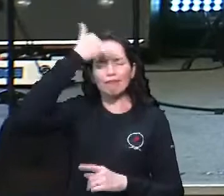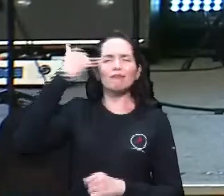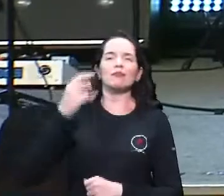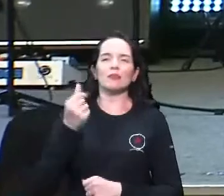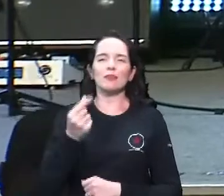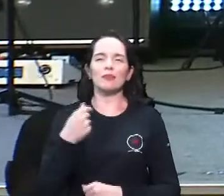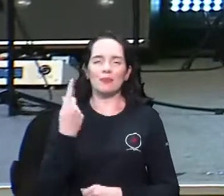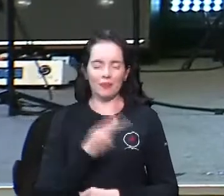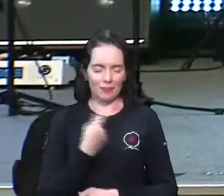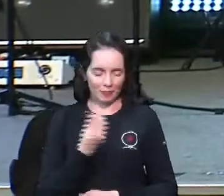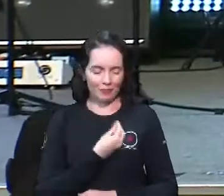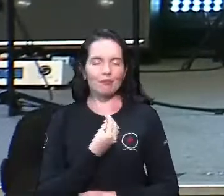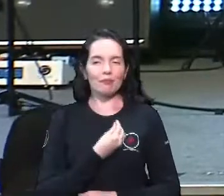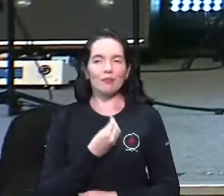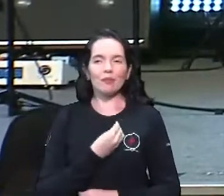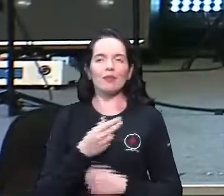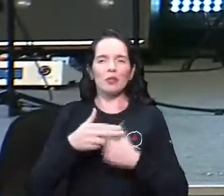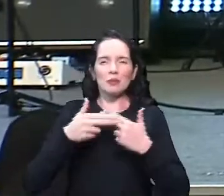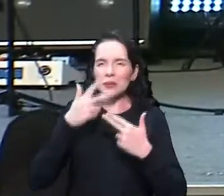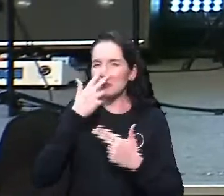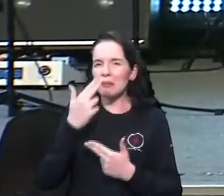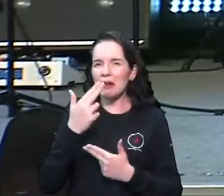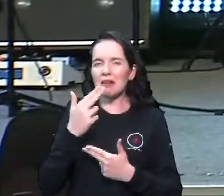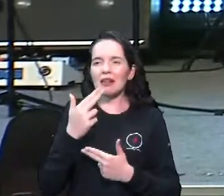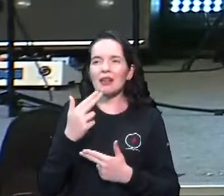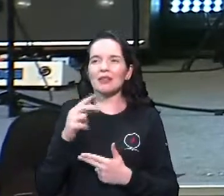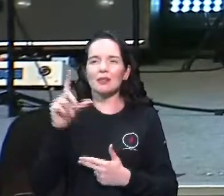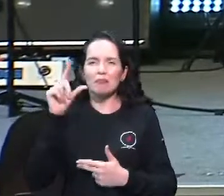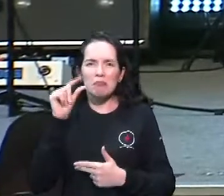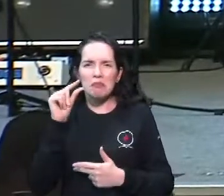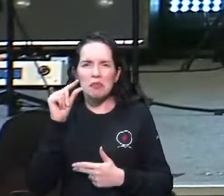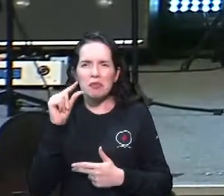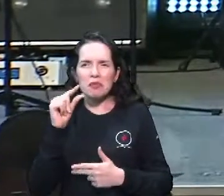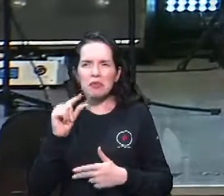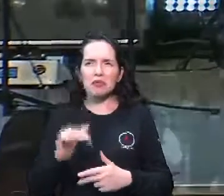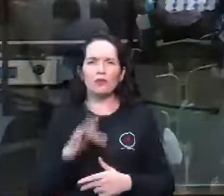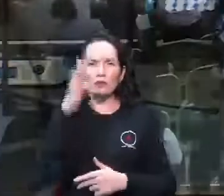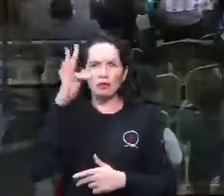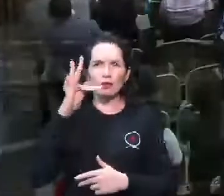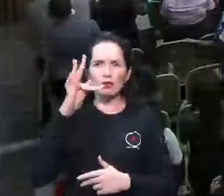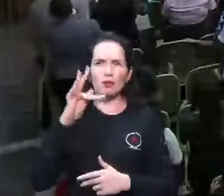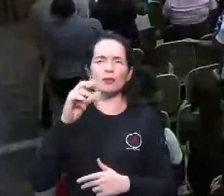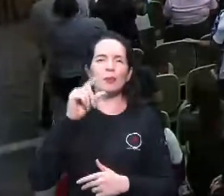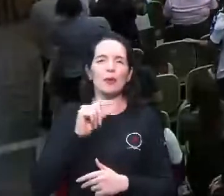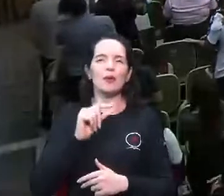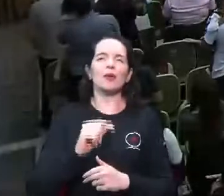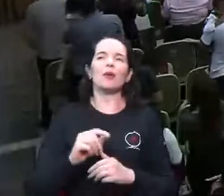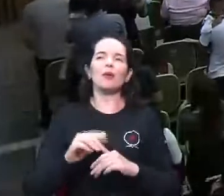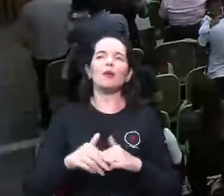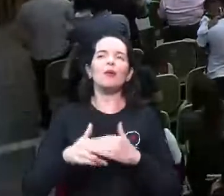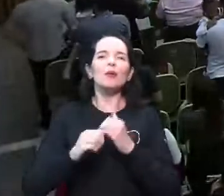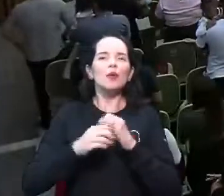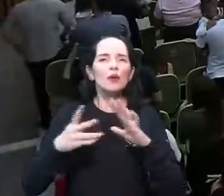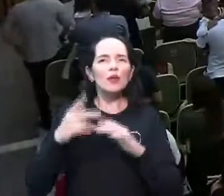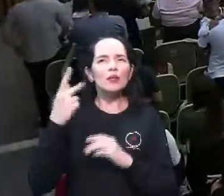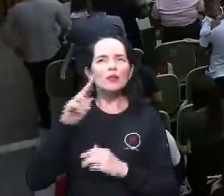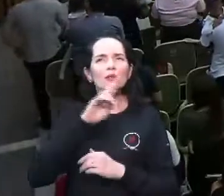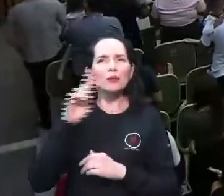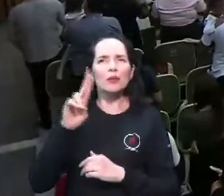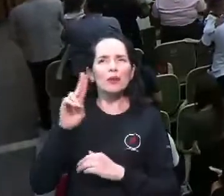para que aquilo que parece muito hoje se torne pouco depois, para a glória do teu nome,